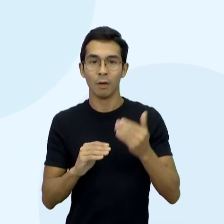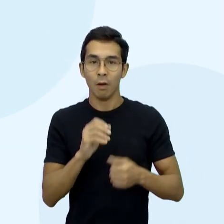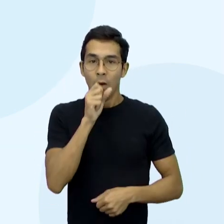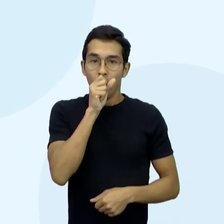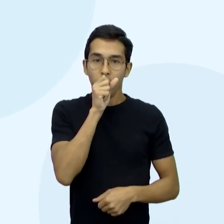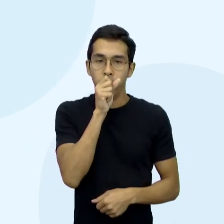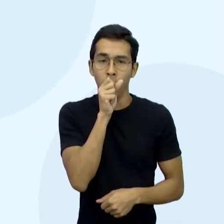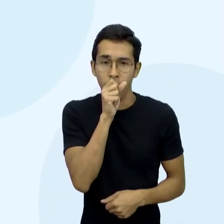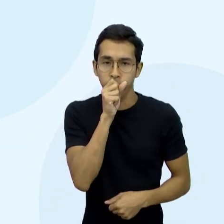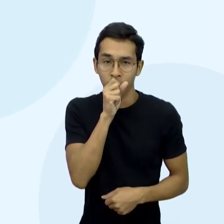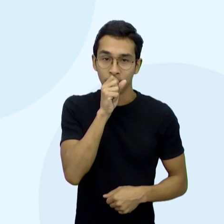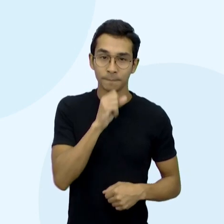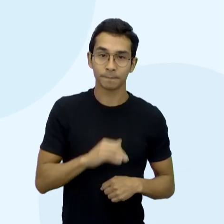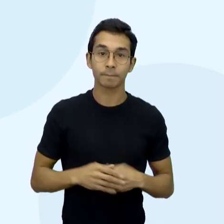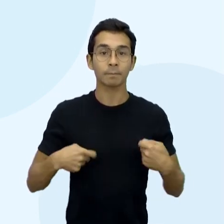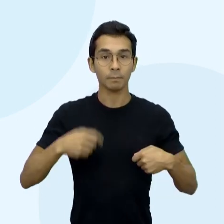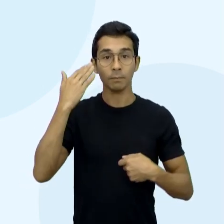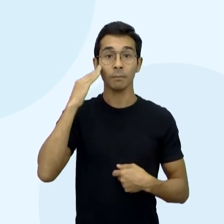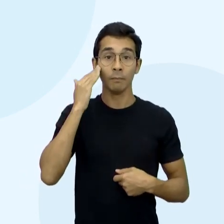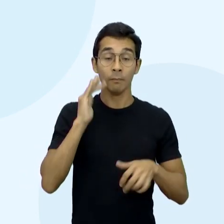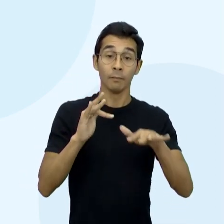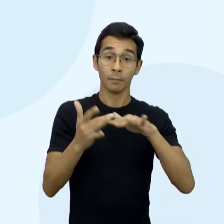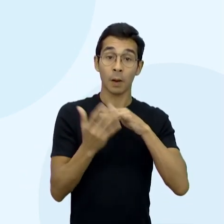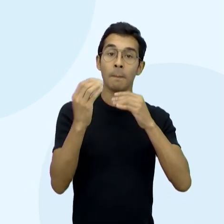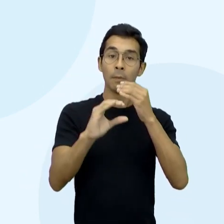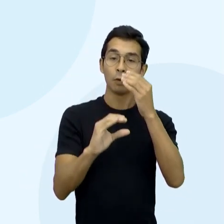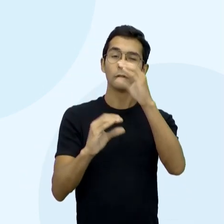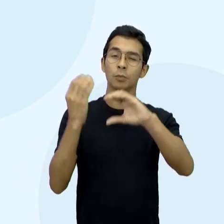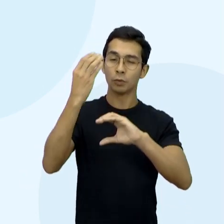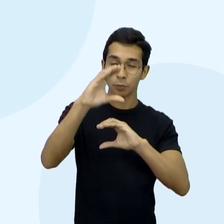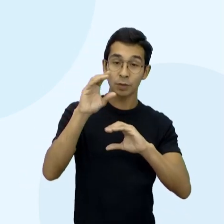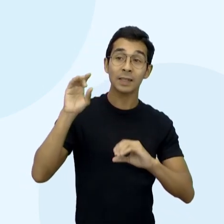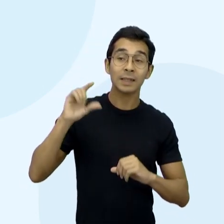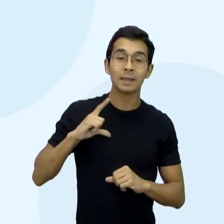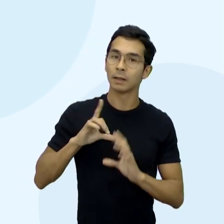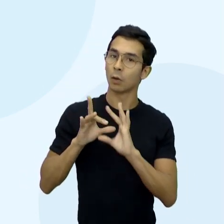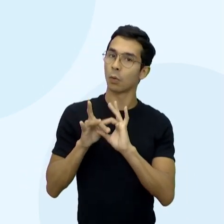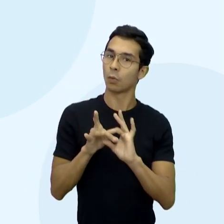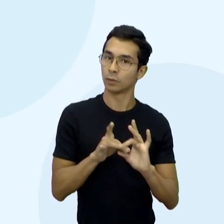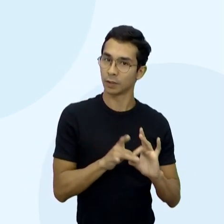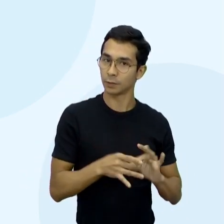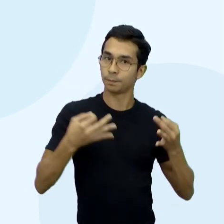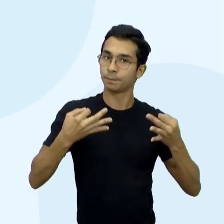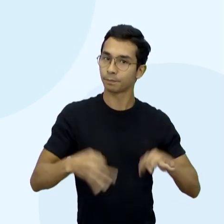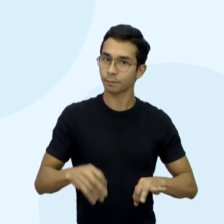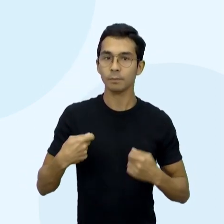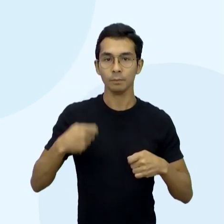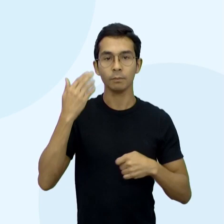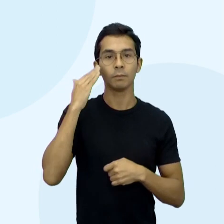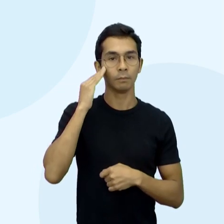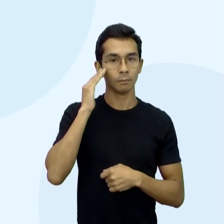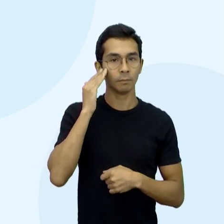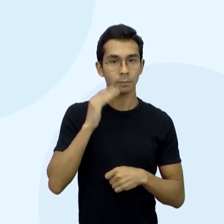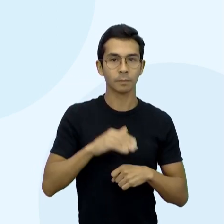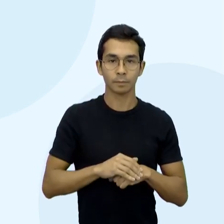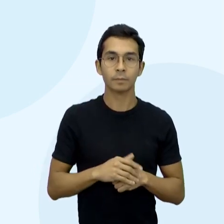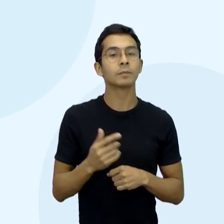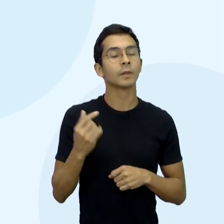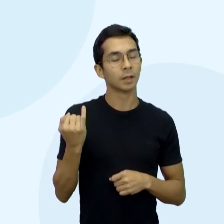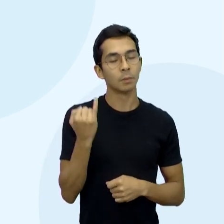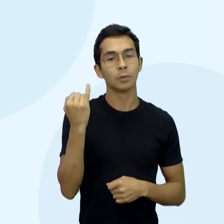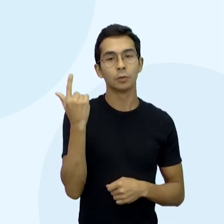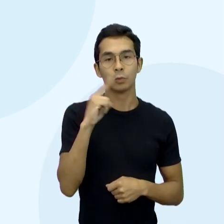das publicações disponíveis nas mídias sociais e o posicionamento das personalidades e marcas é fundamental para um mundo cada vez mais